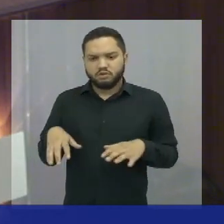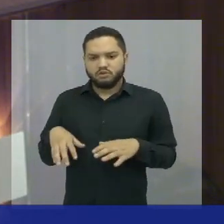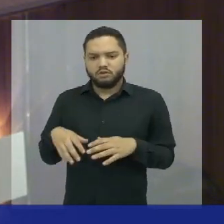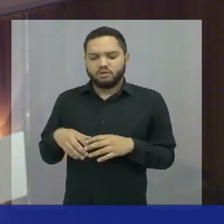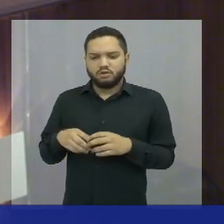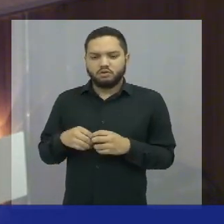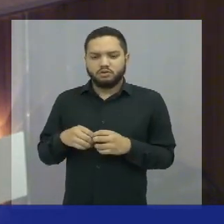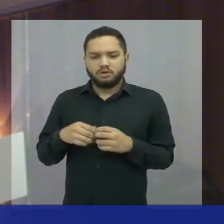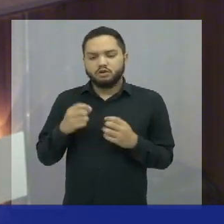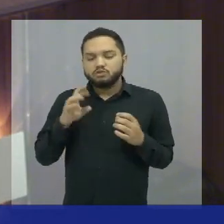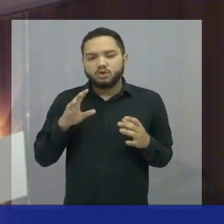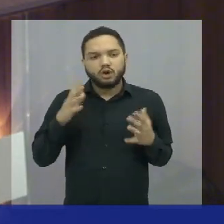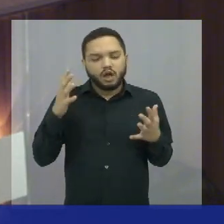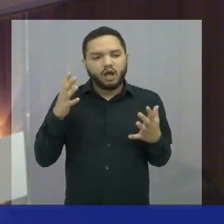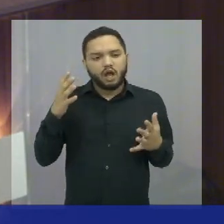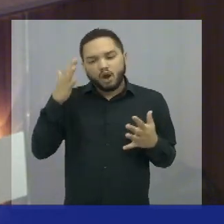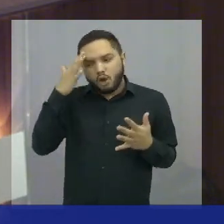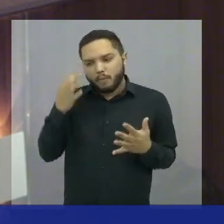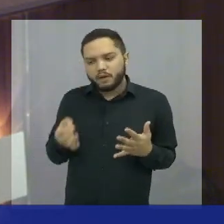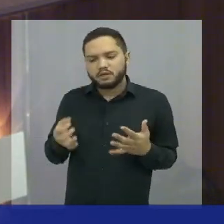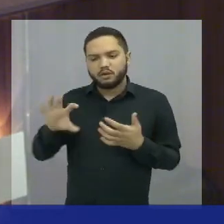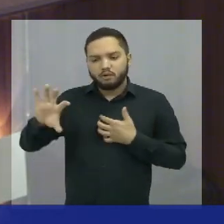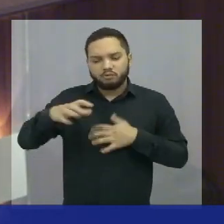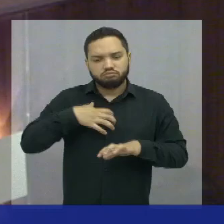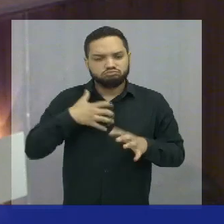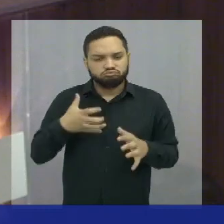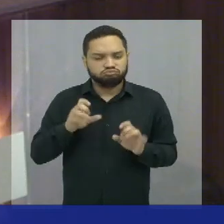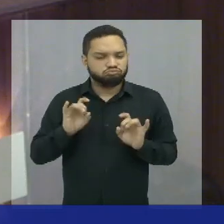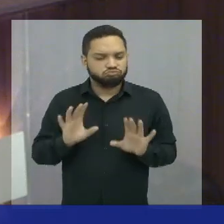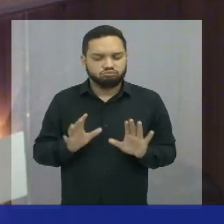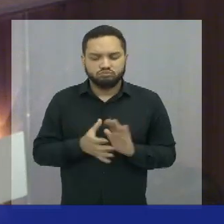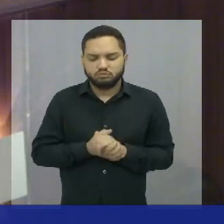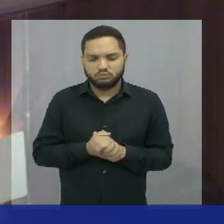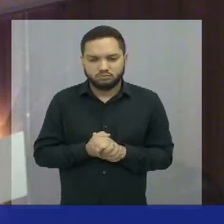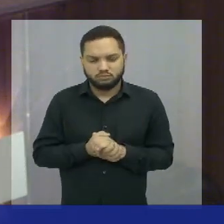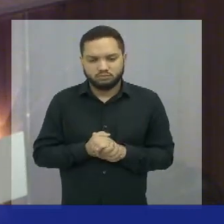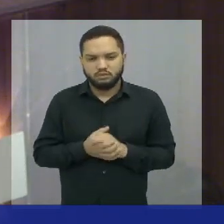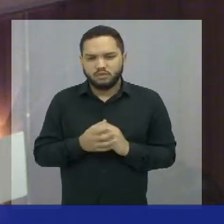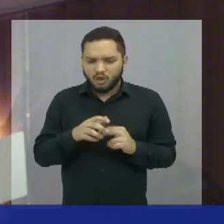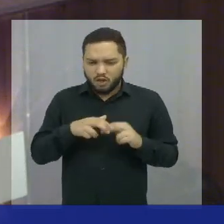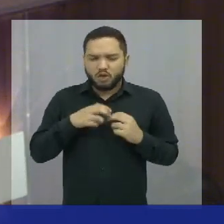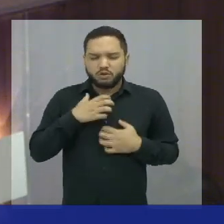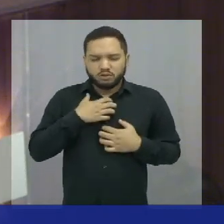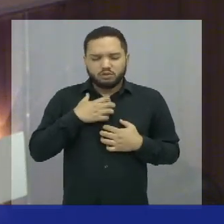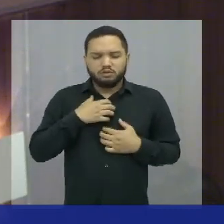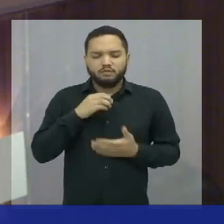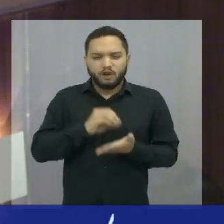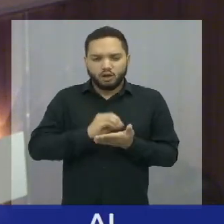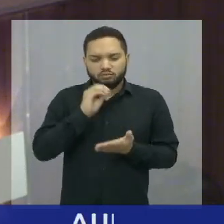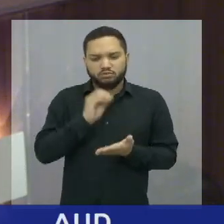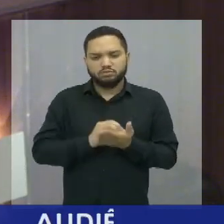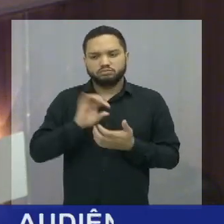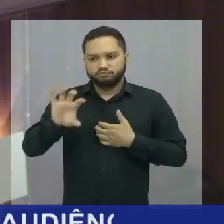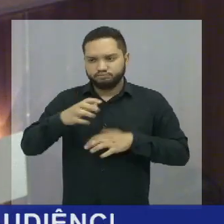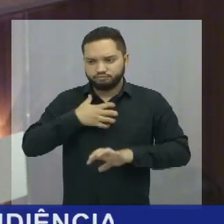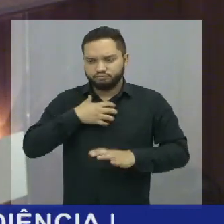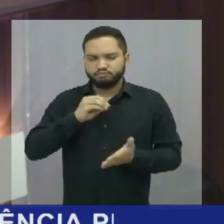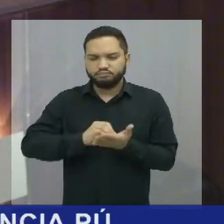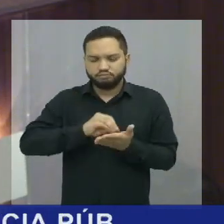compreensão humana. E isso é que está faltando a gente. E nós estamos vendo, por